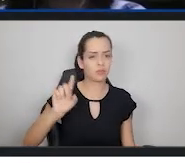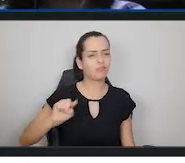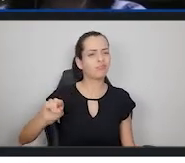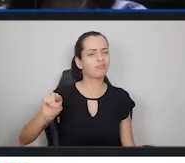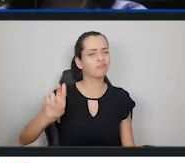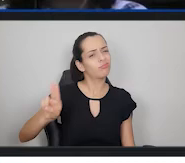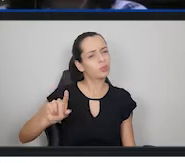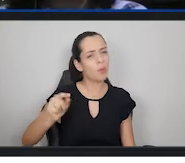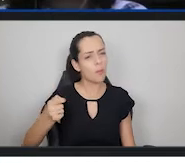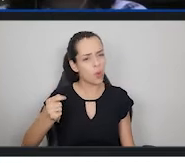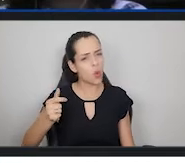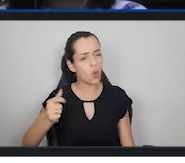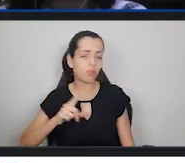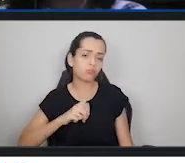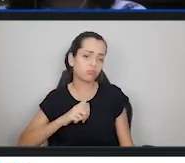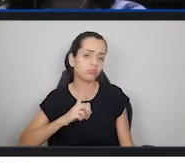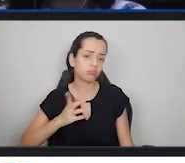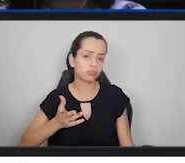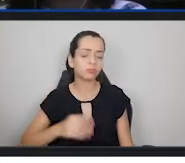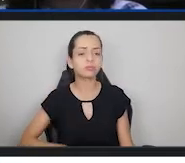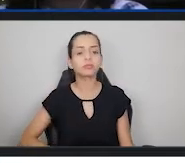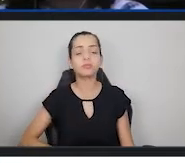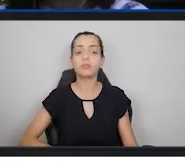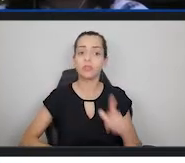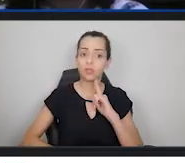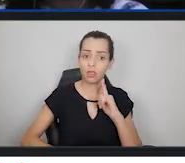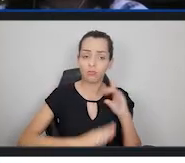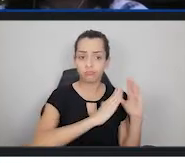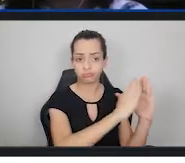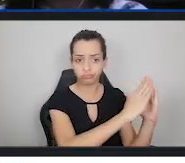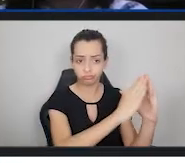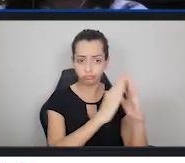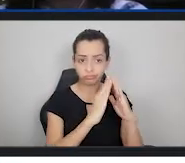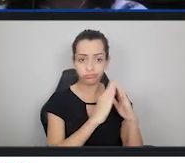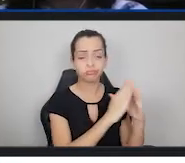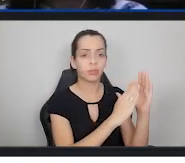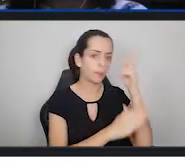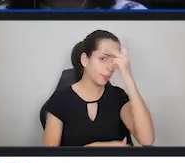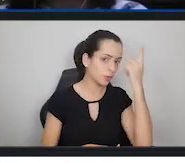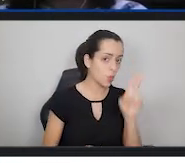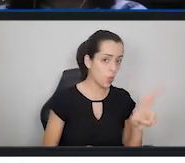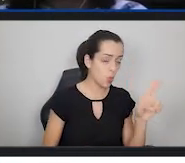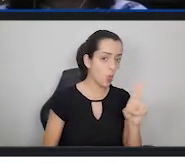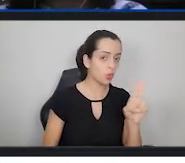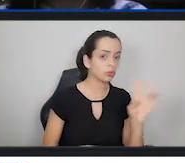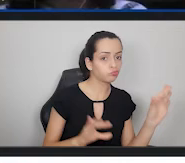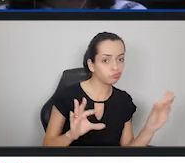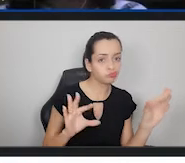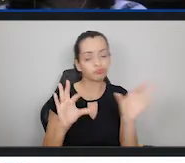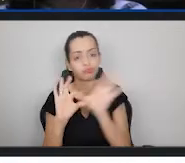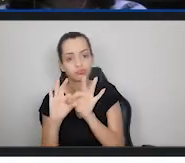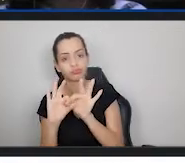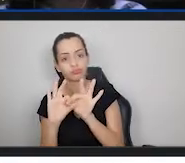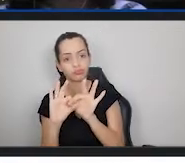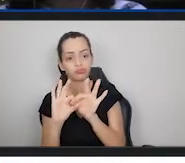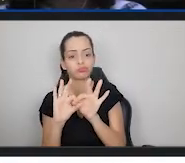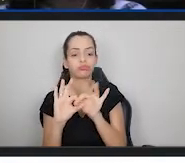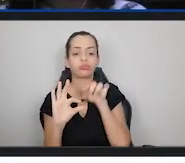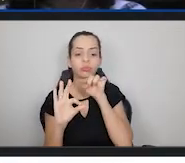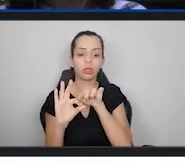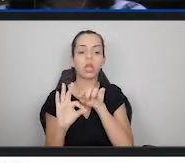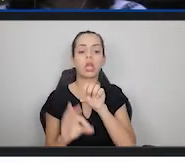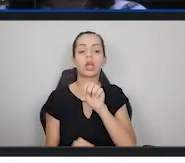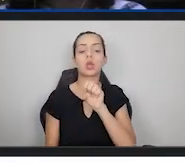mas ainda aparece na literatura, tá? Então, tem a transmissão, nós podemos ter clientes livres conectados